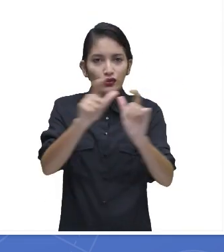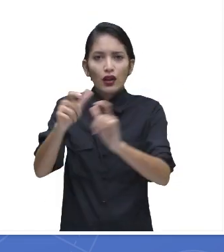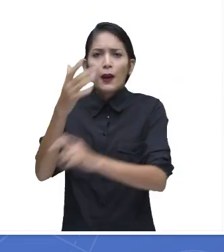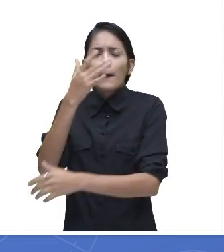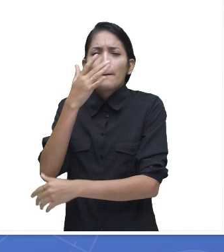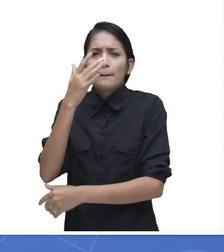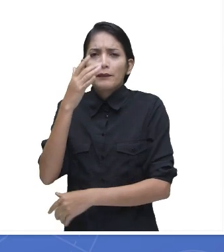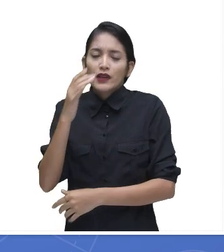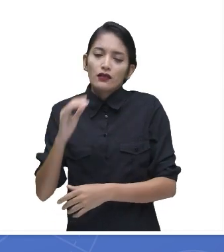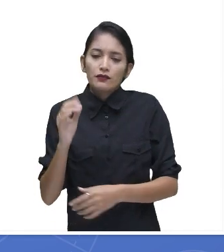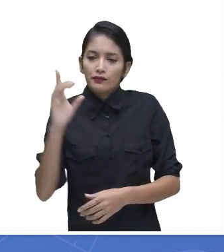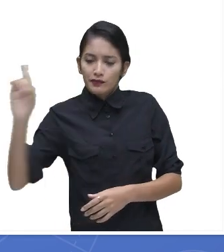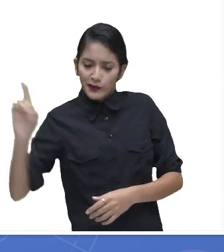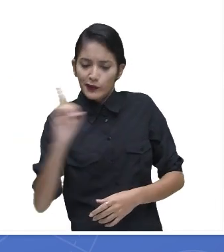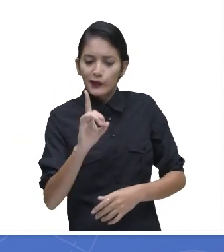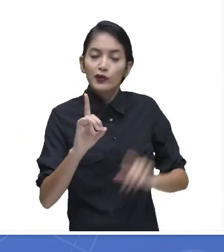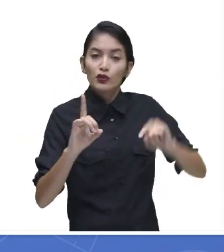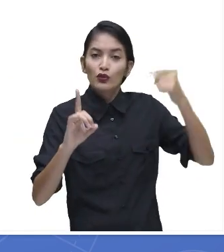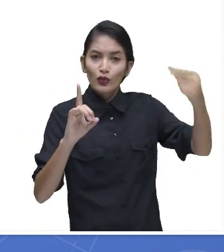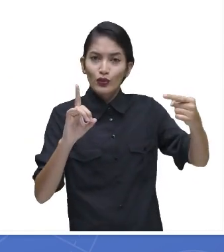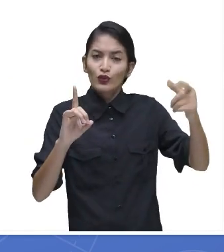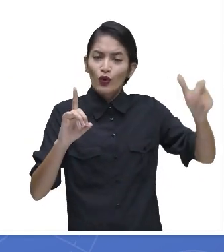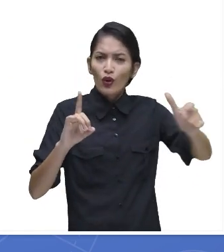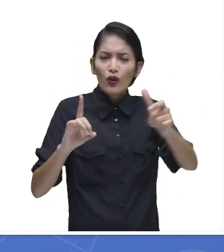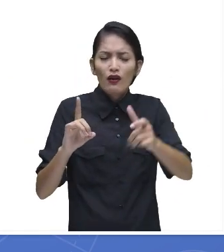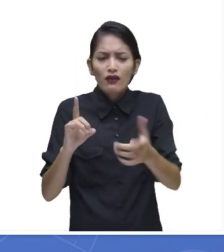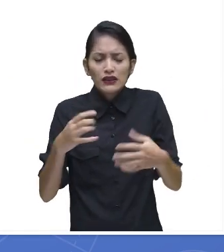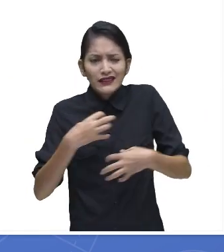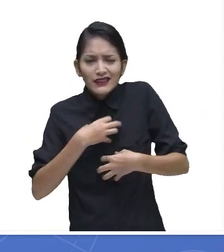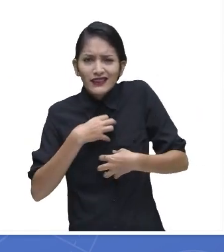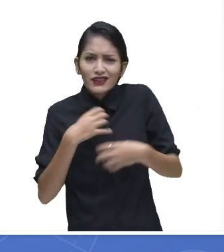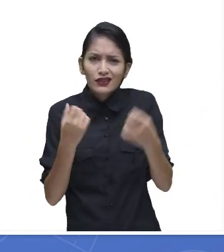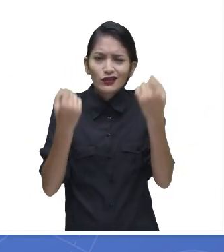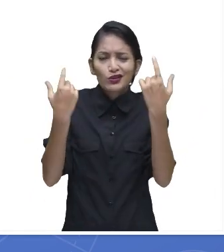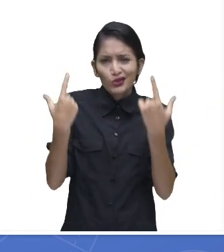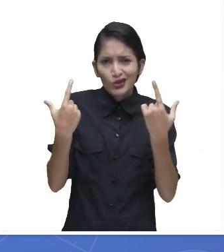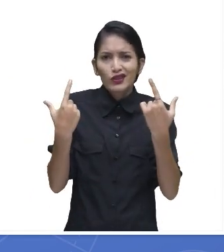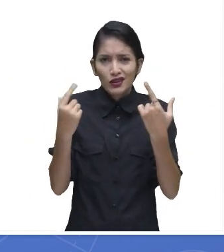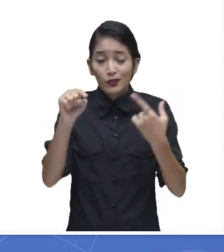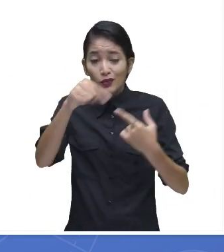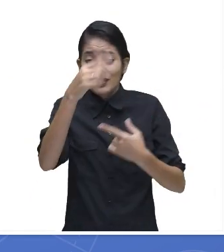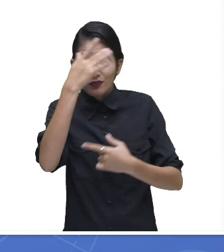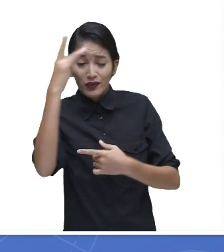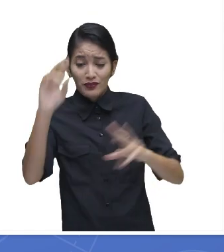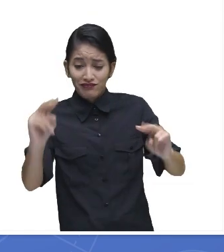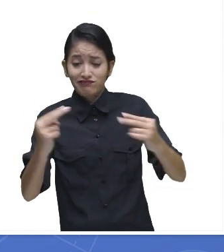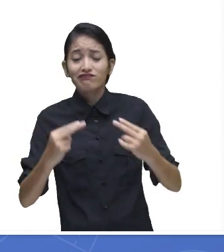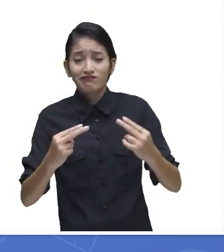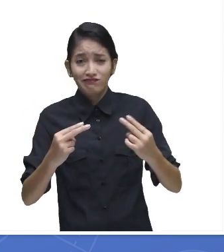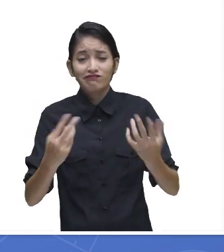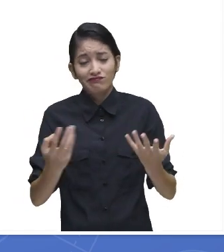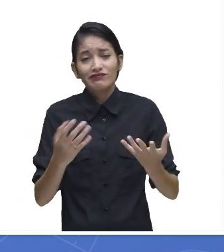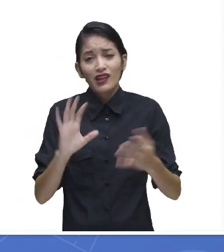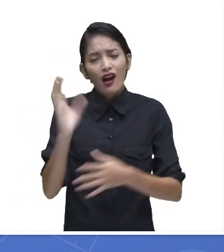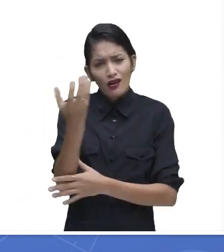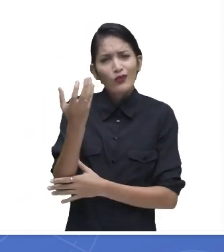é de fora, ela já fica meio que estranha, né, para os outros. Isso acontece, né? Que